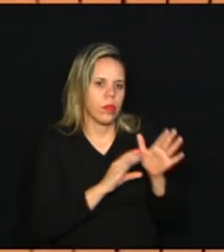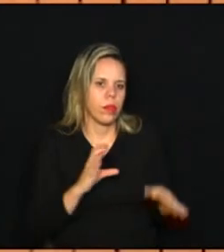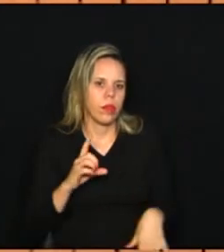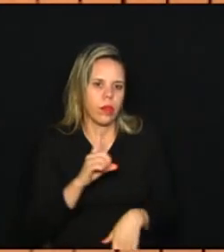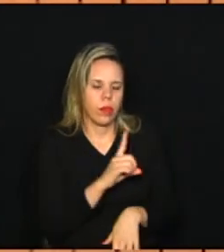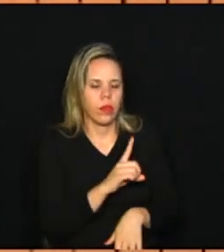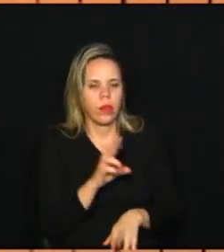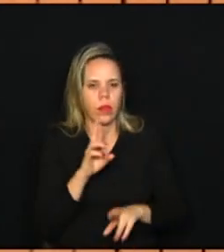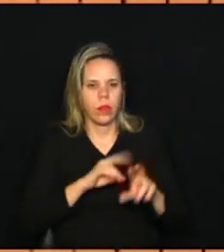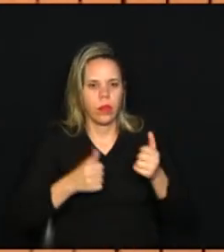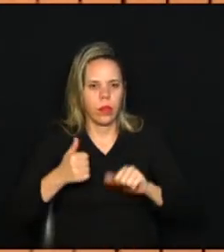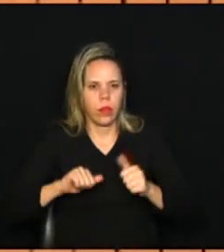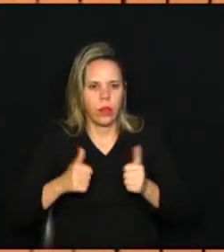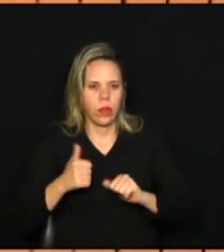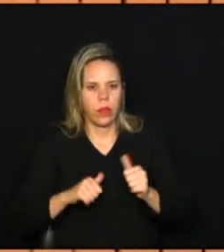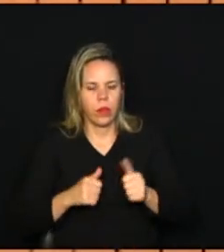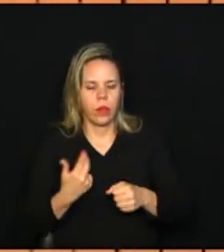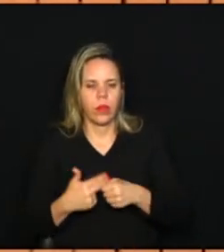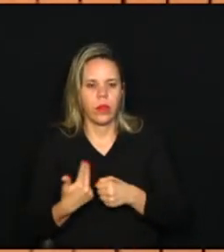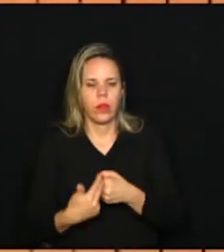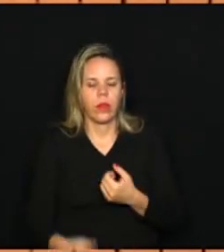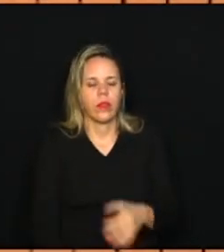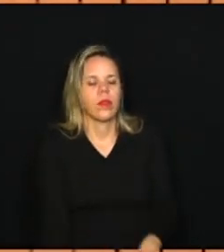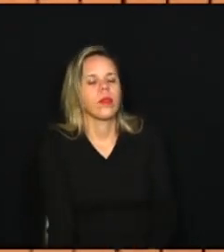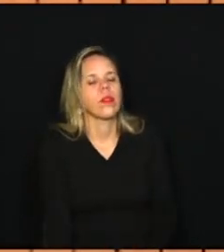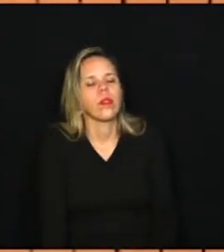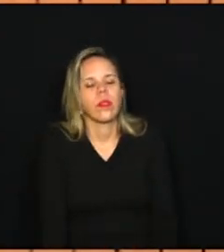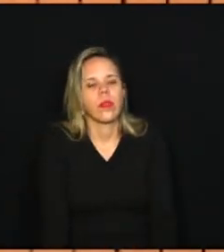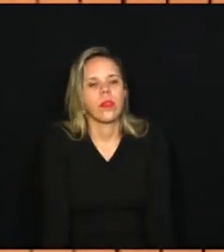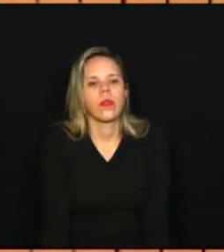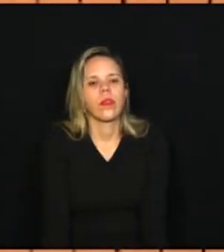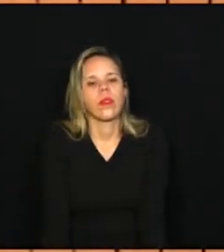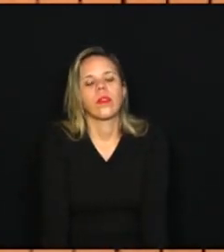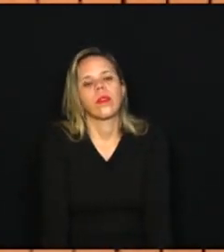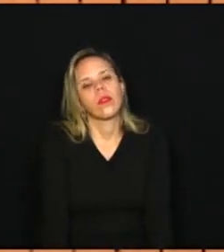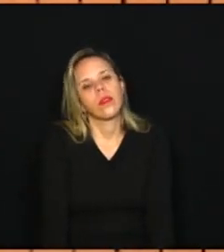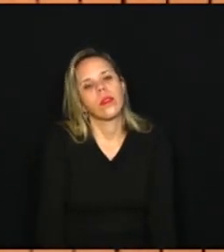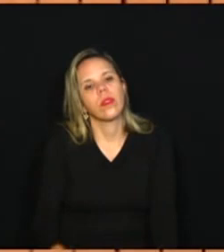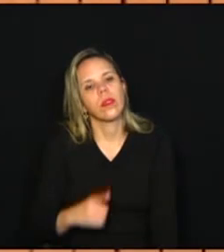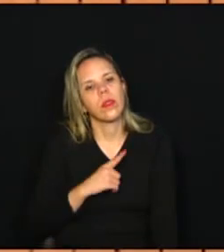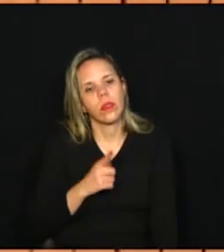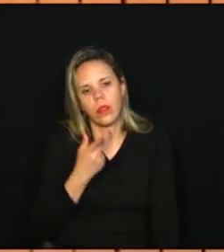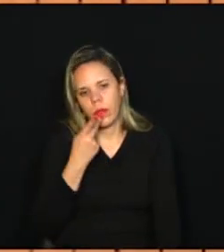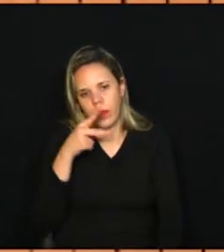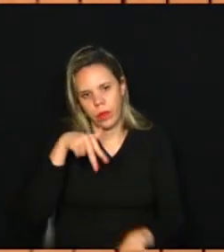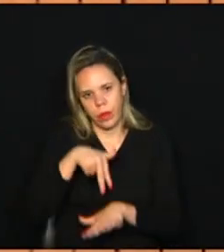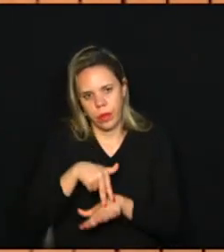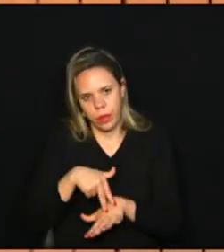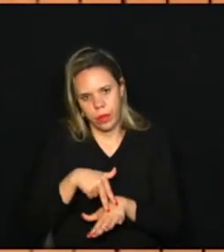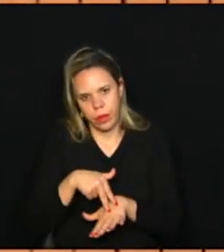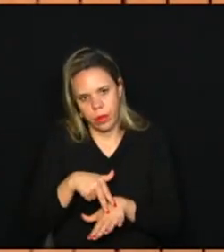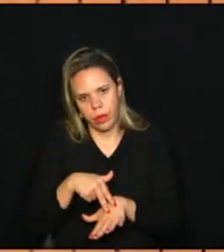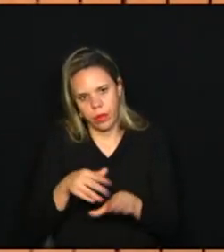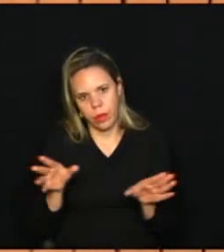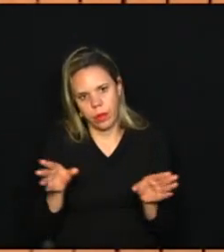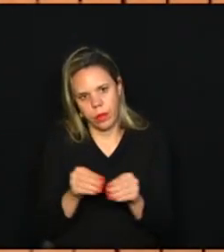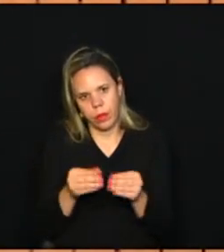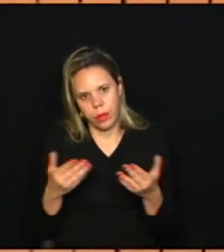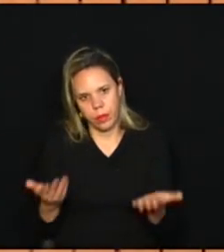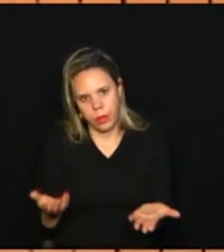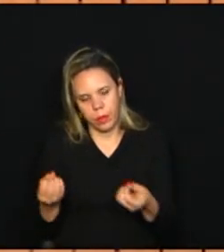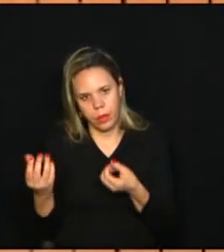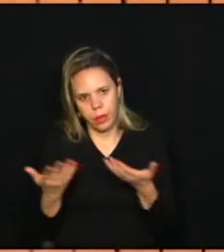de Diagnósticos da Unicamp. O Alessandro tem aí a palavra para suas considerações. Seja